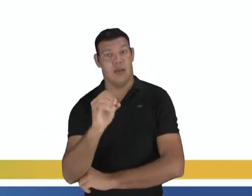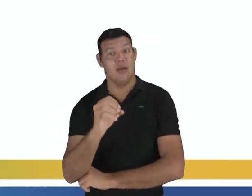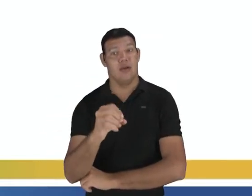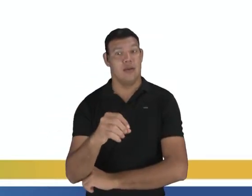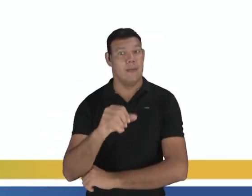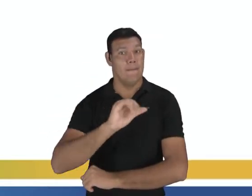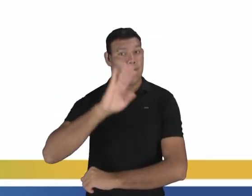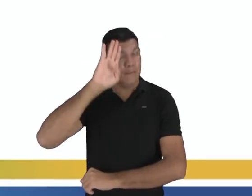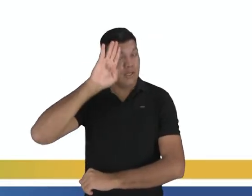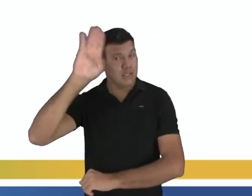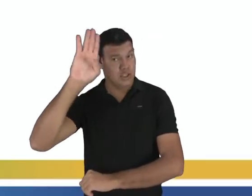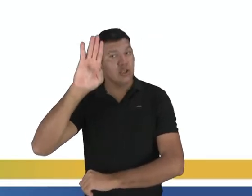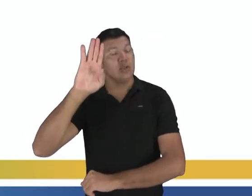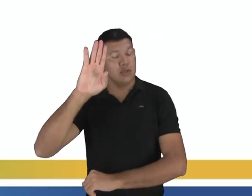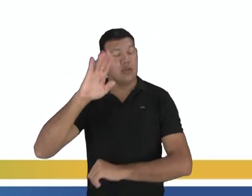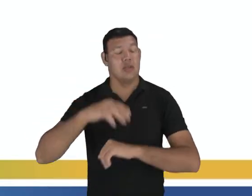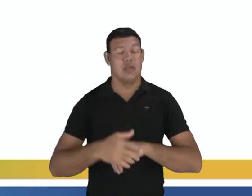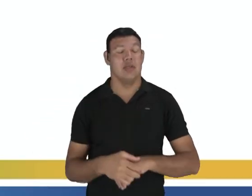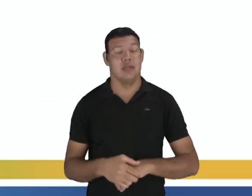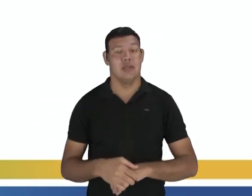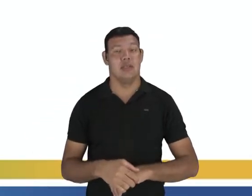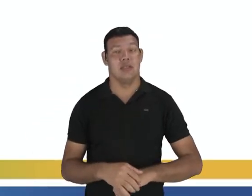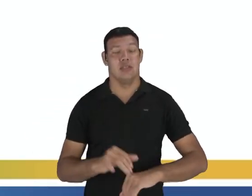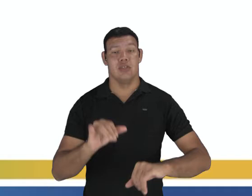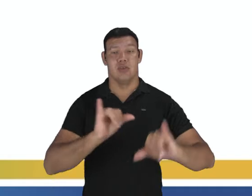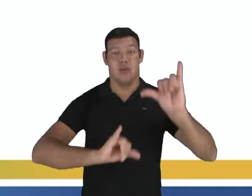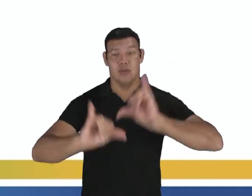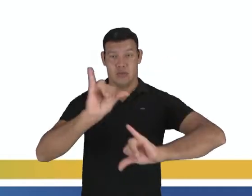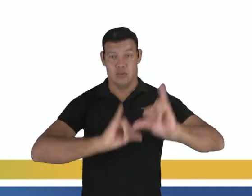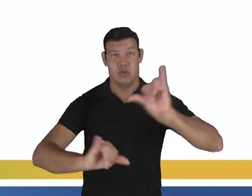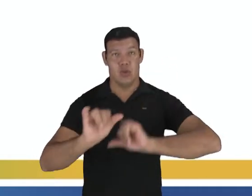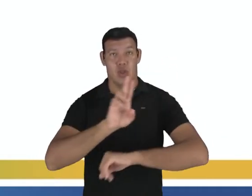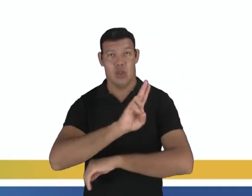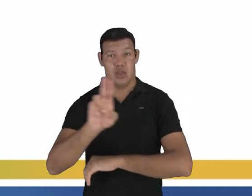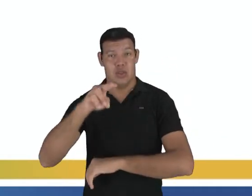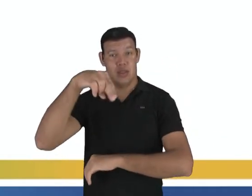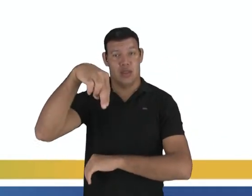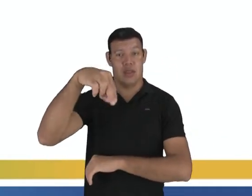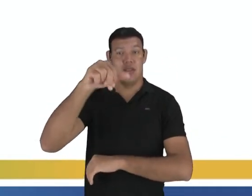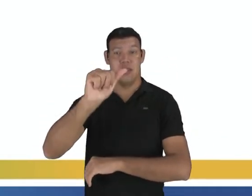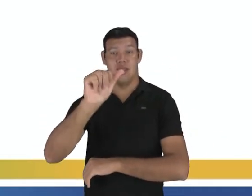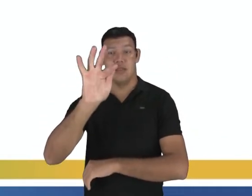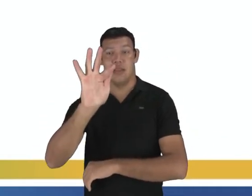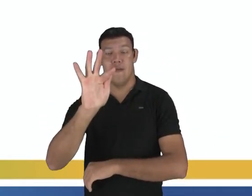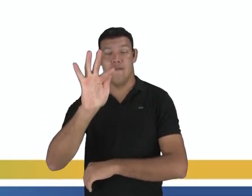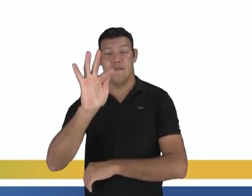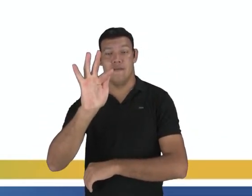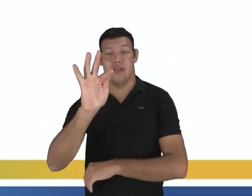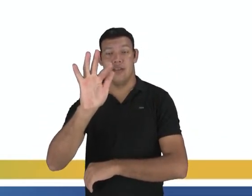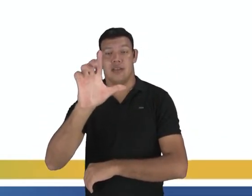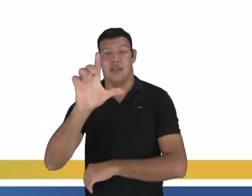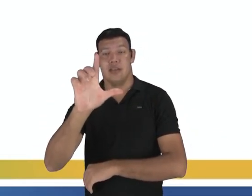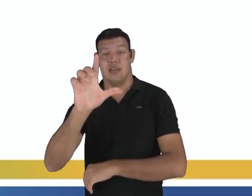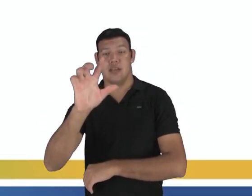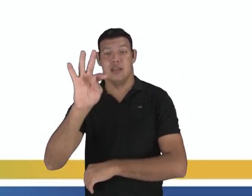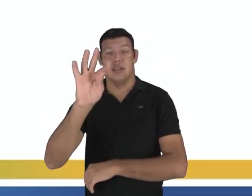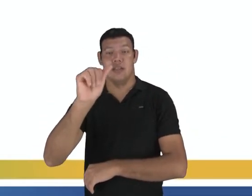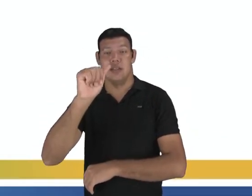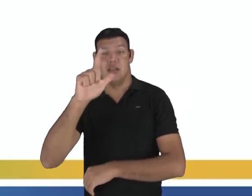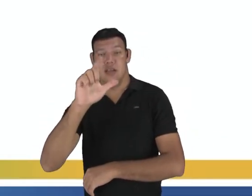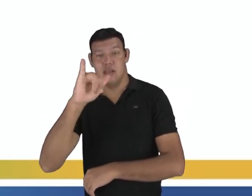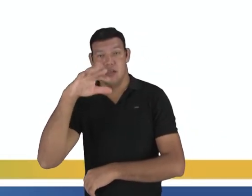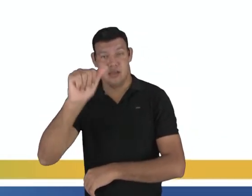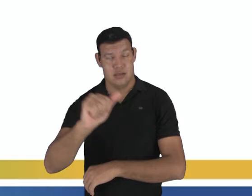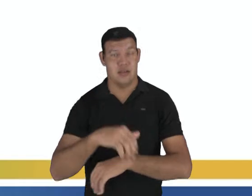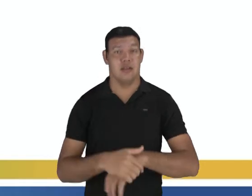cotidiano que acontece a sublimação é a naftalina, que é aquela que a gente utiliza nas gavetas para expulsar as baratas